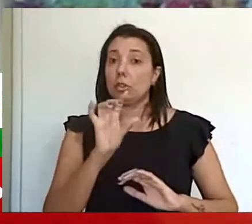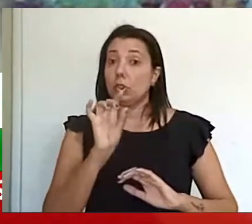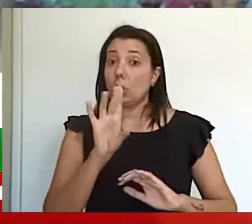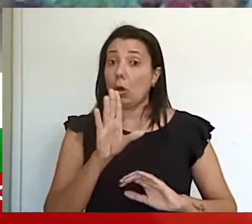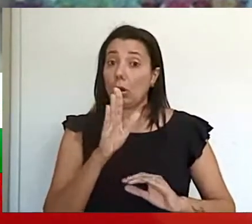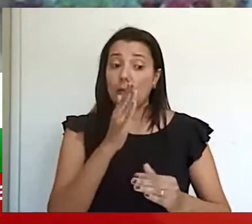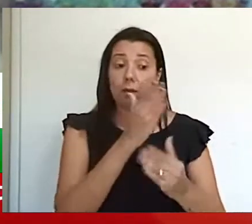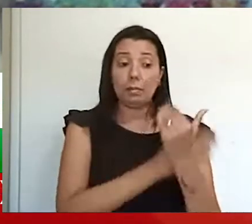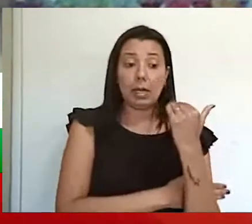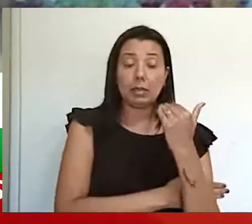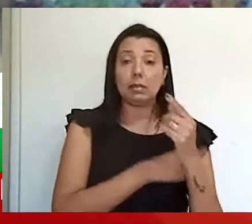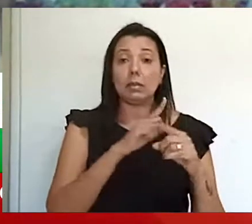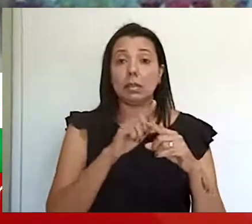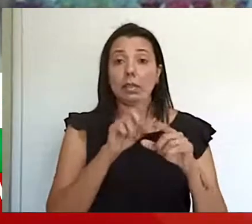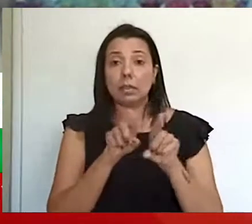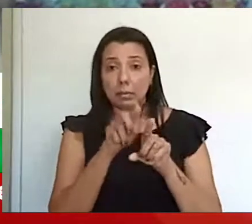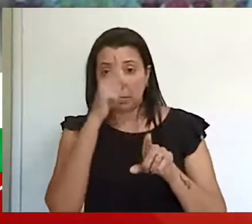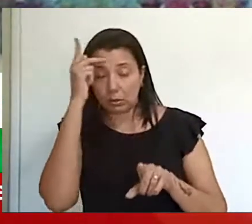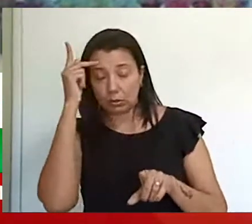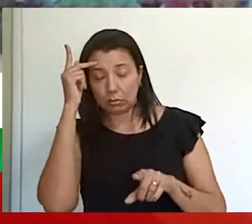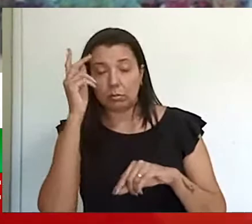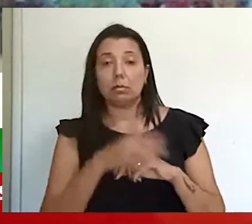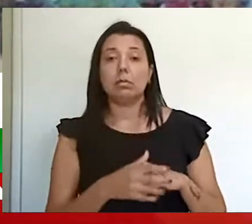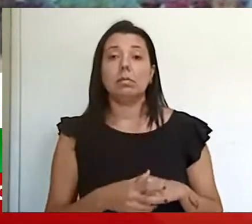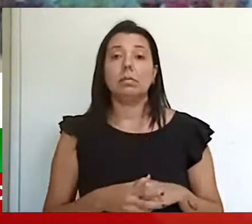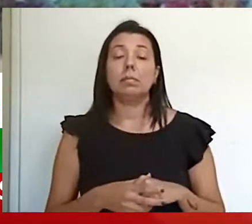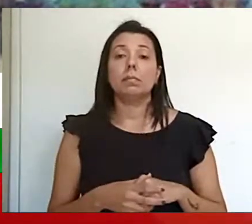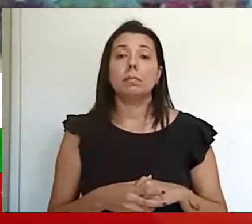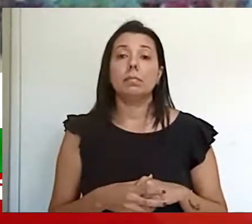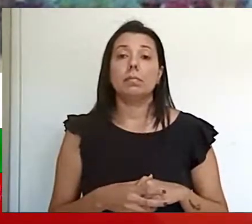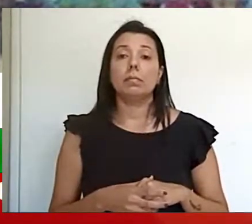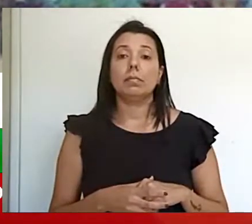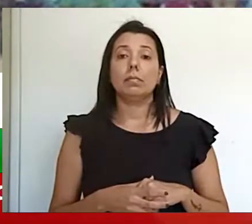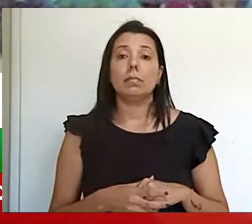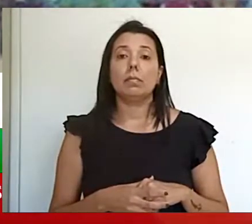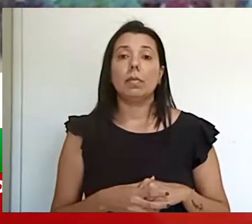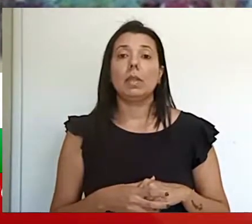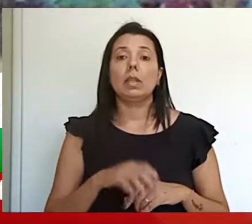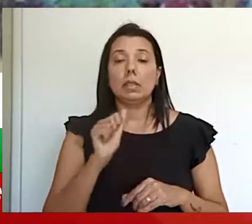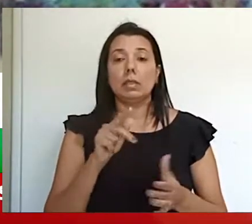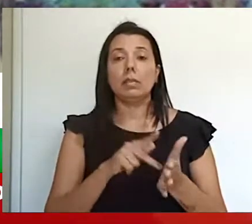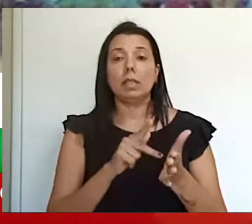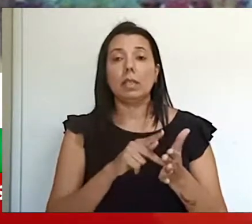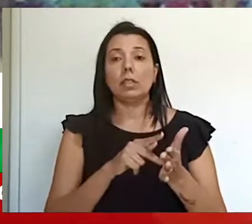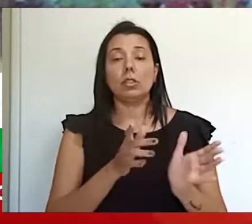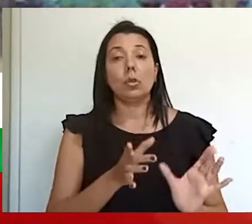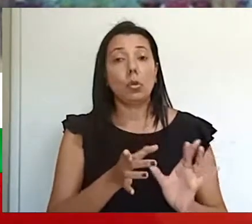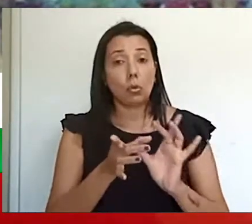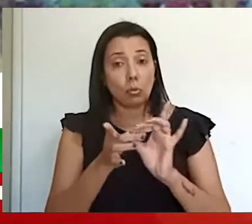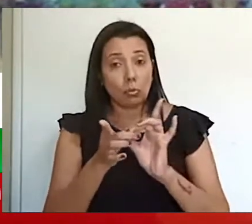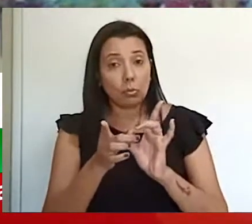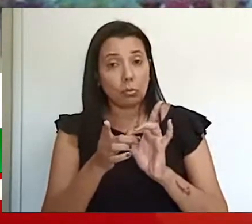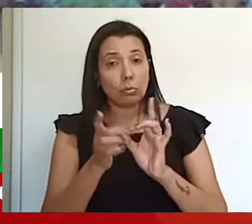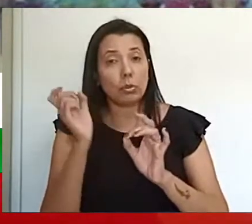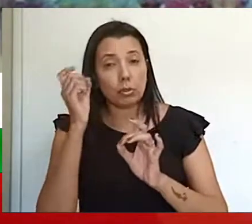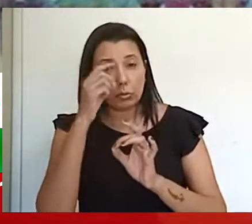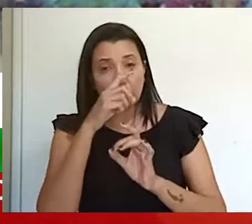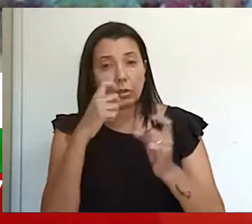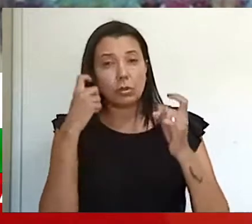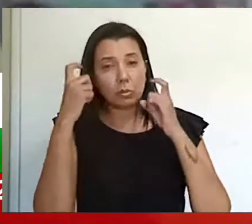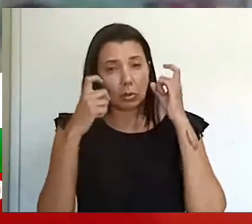função e benefício das pessoas. Então, realmente é um contexto bastante preocupante, grave,